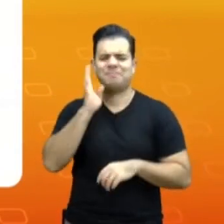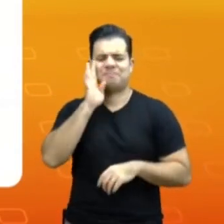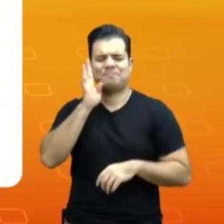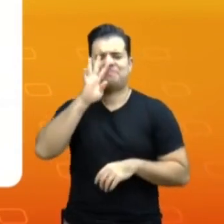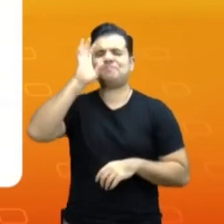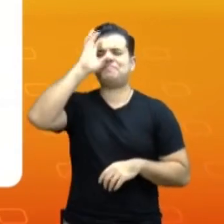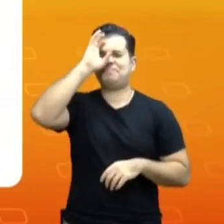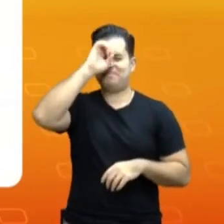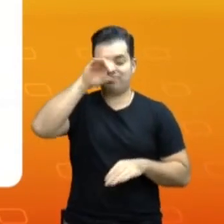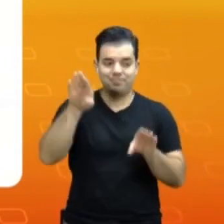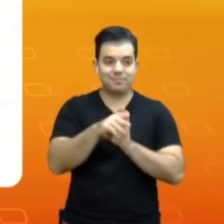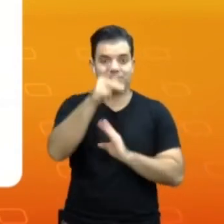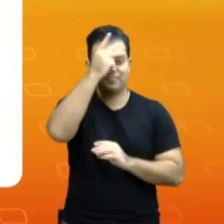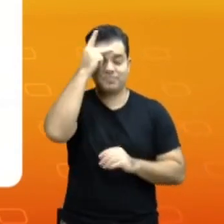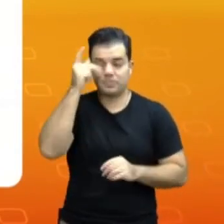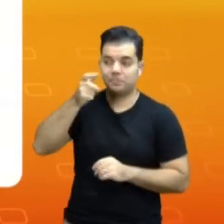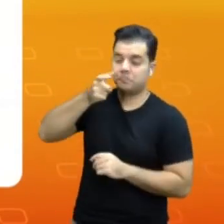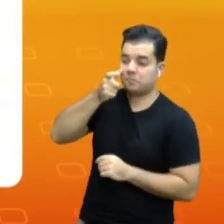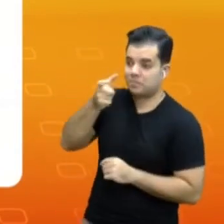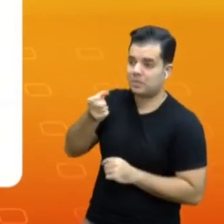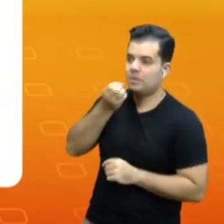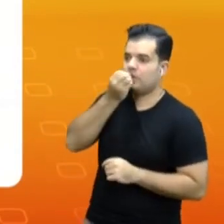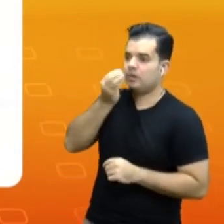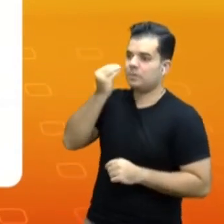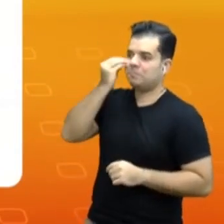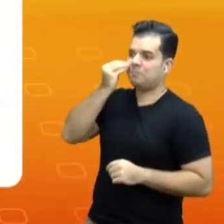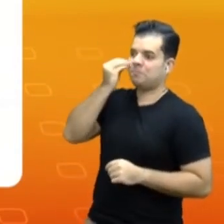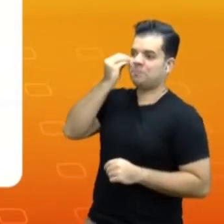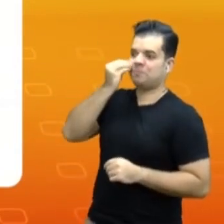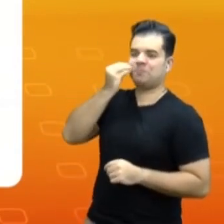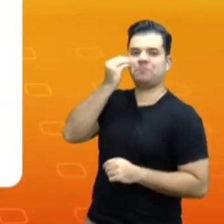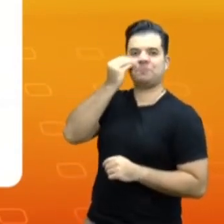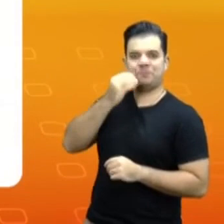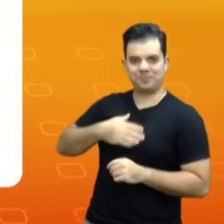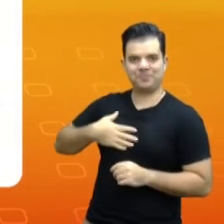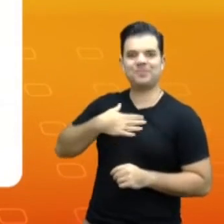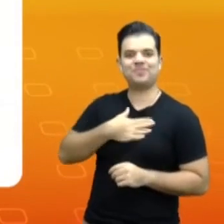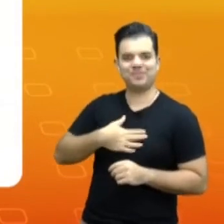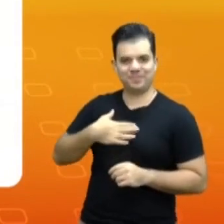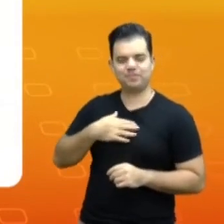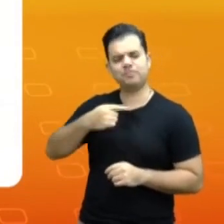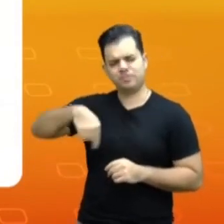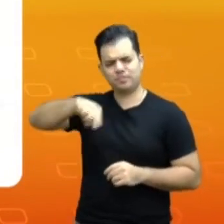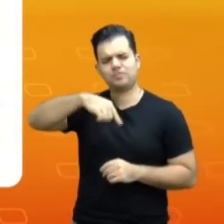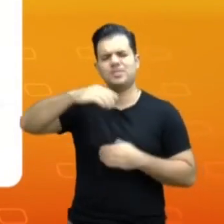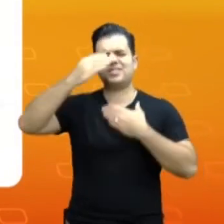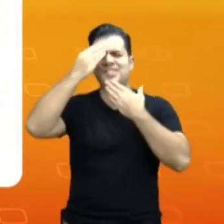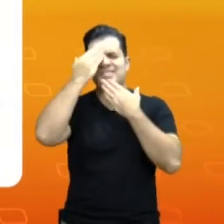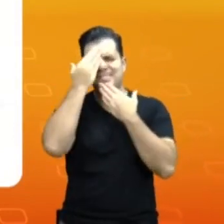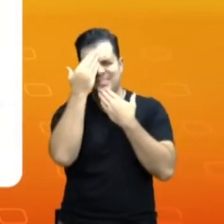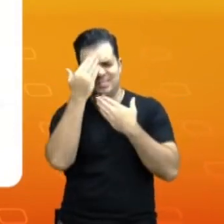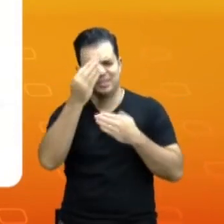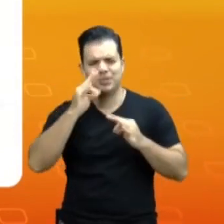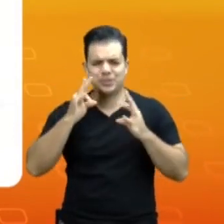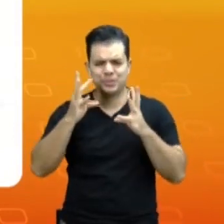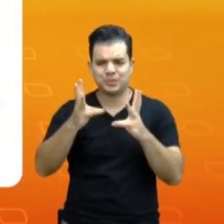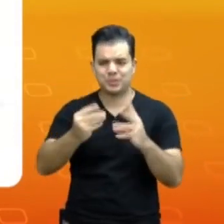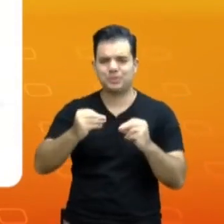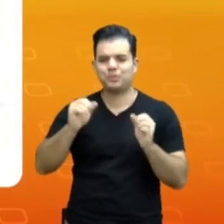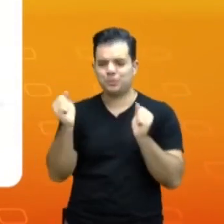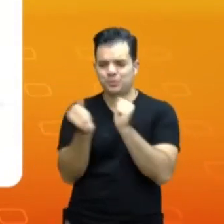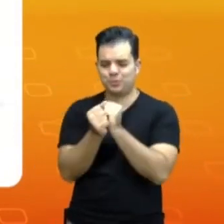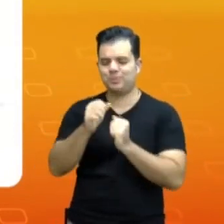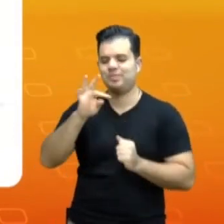assistindo também deve ter tido uma boa experiência. A gente agradece a todo mundo que participou de mais um Trex